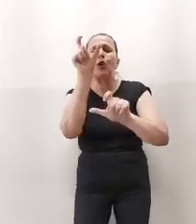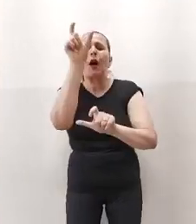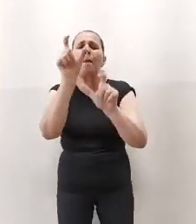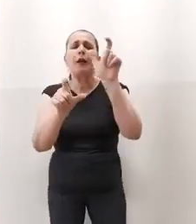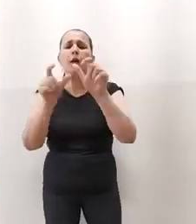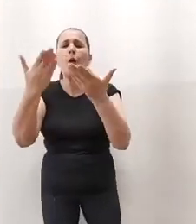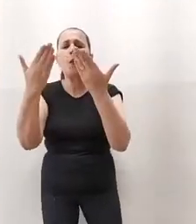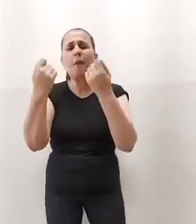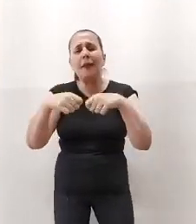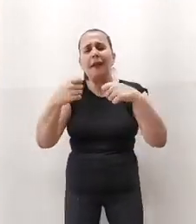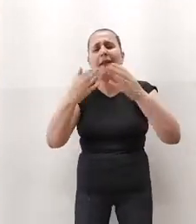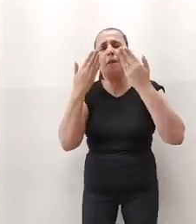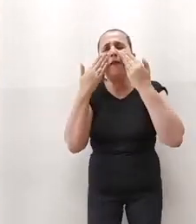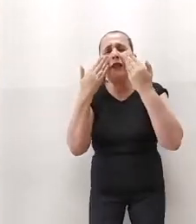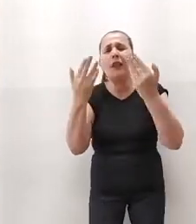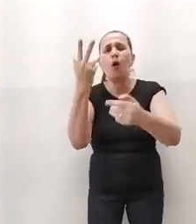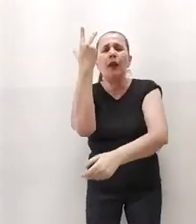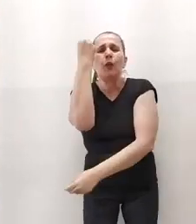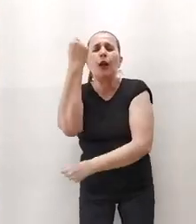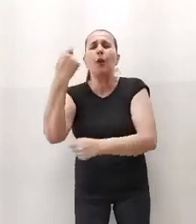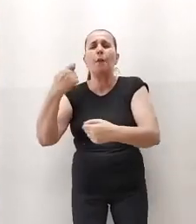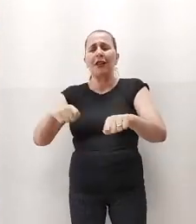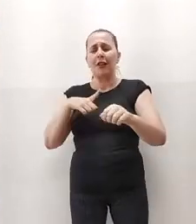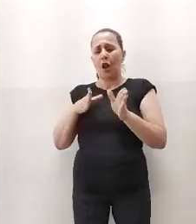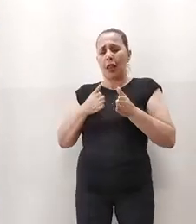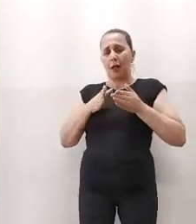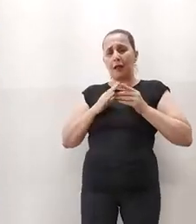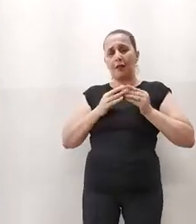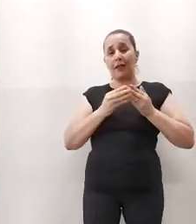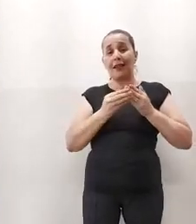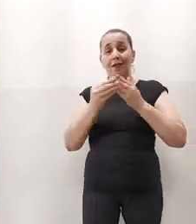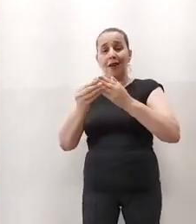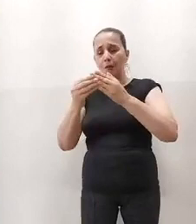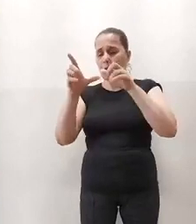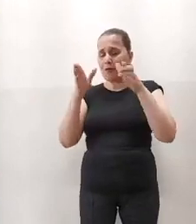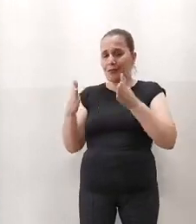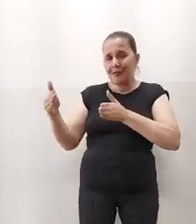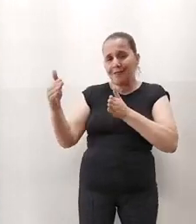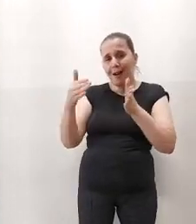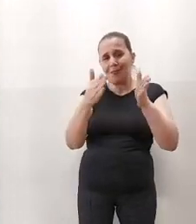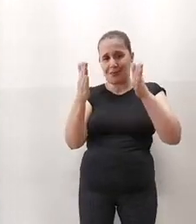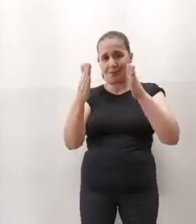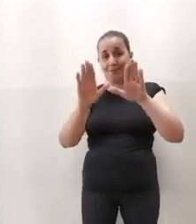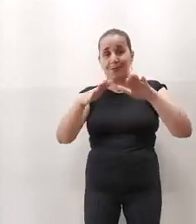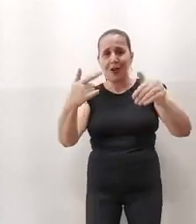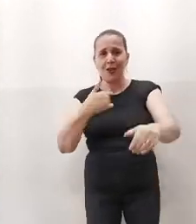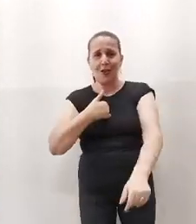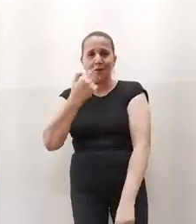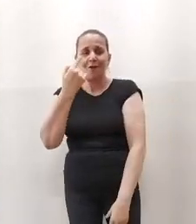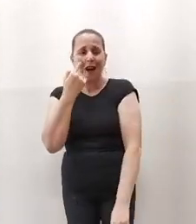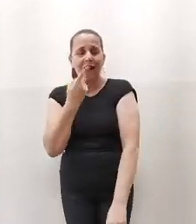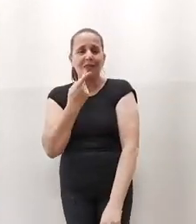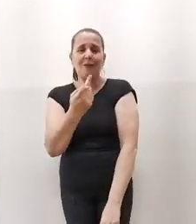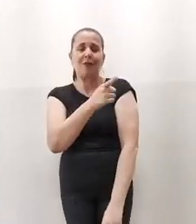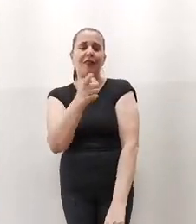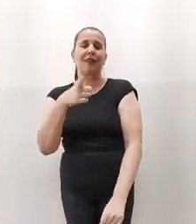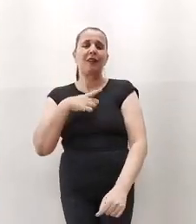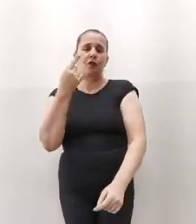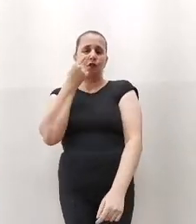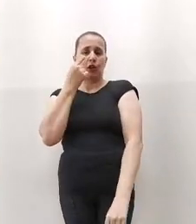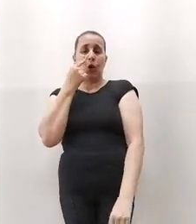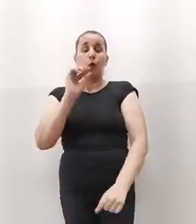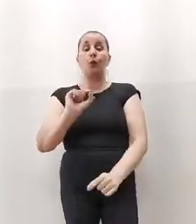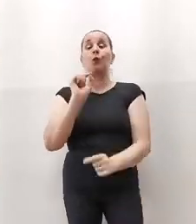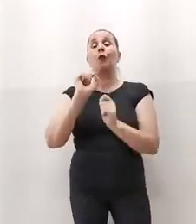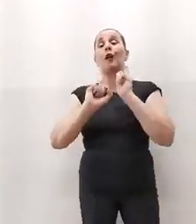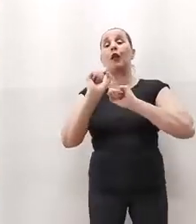de visão natural vai te levar para um caminho. Então, quando eu falo visão, eu estou falando